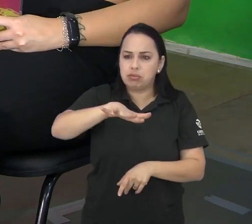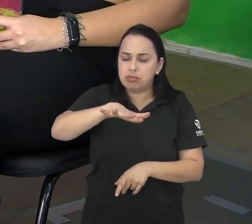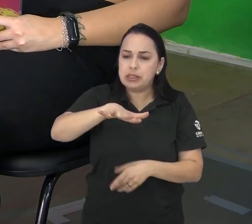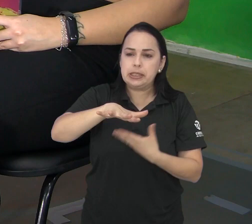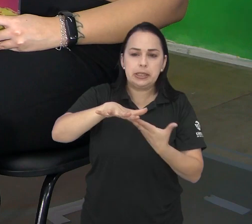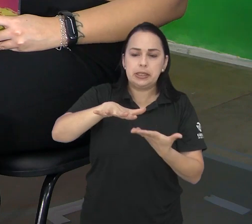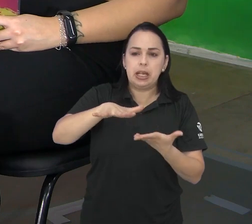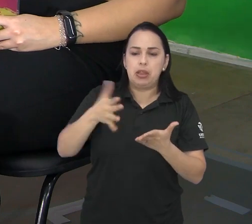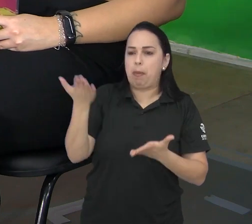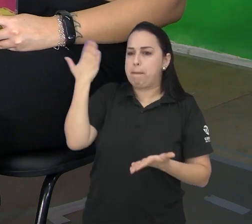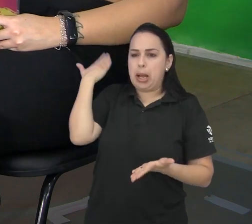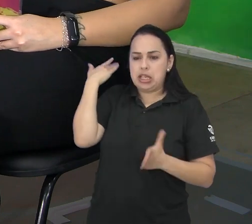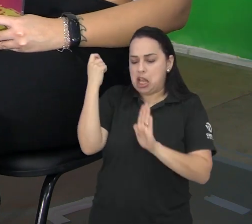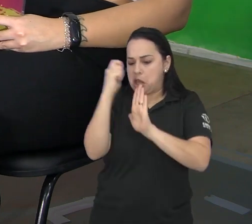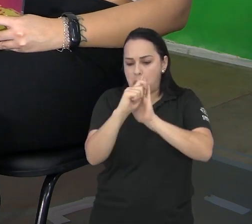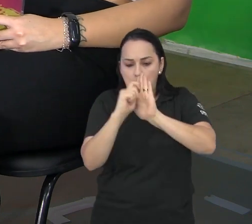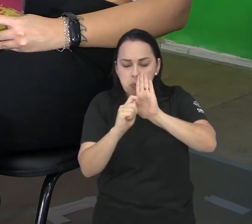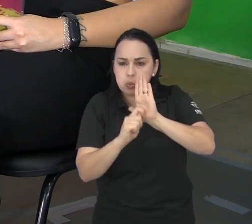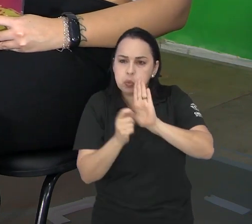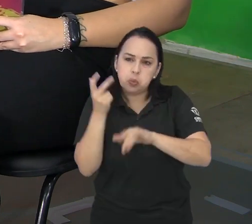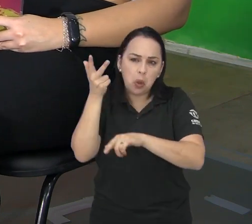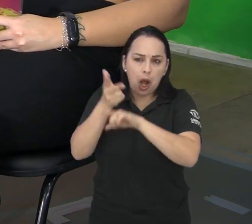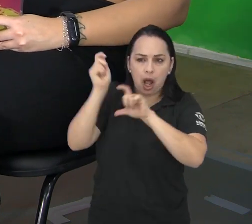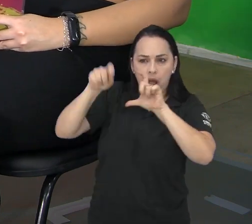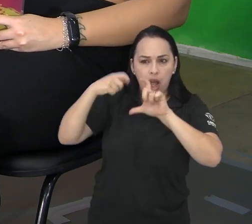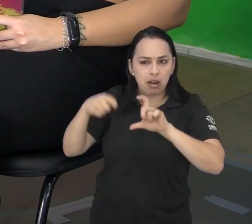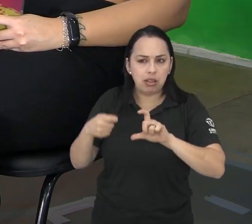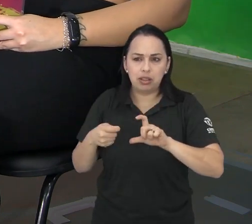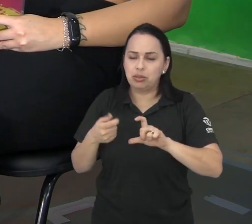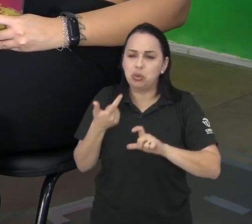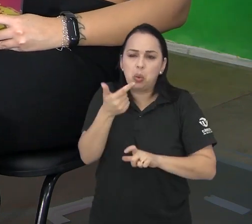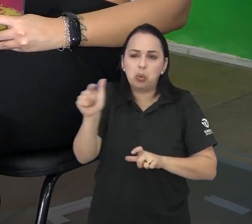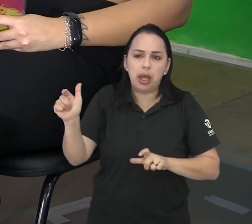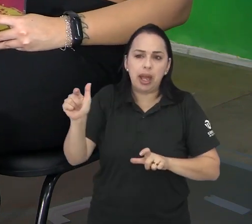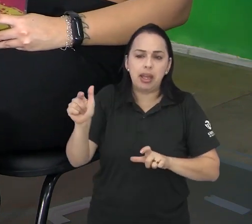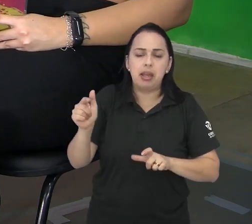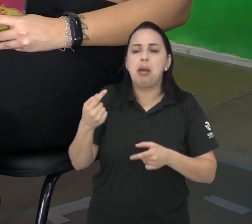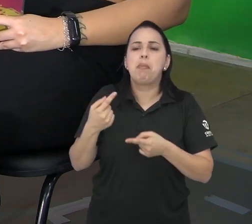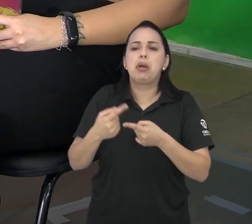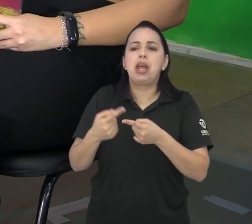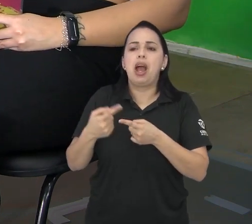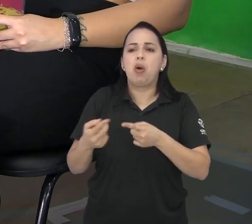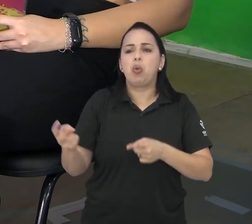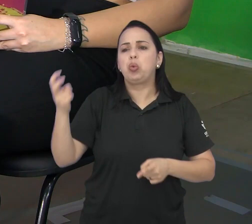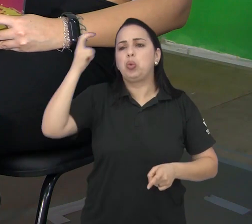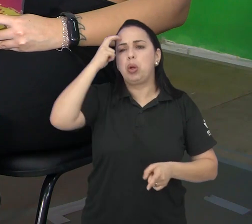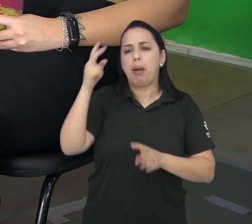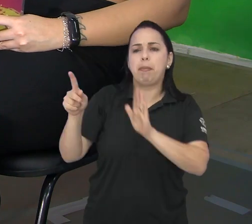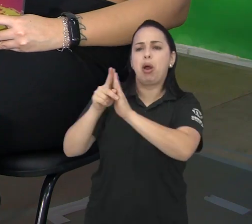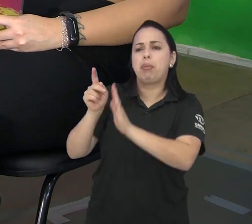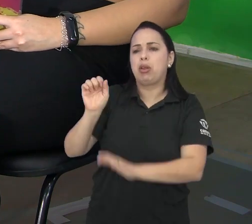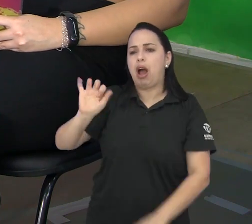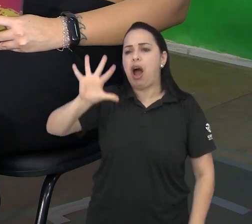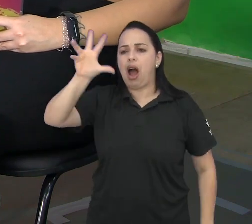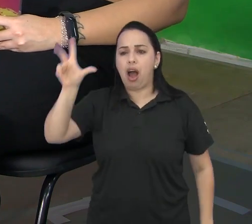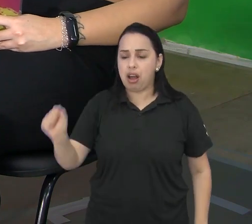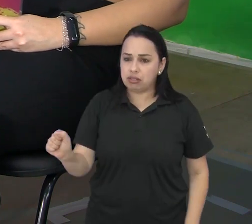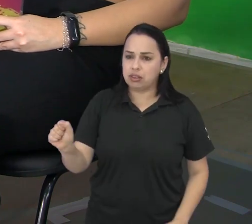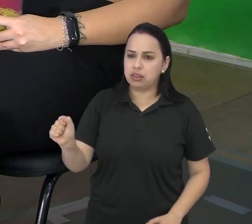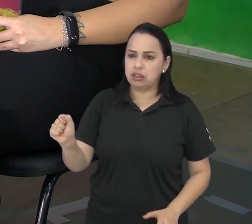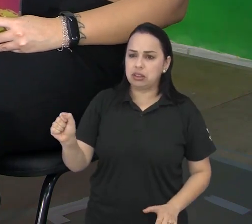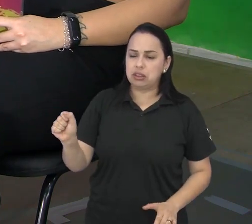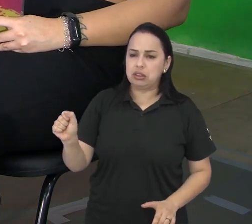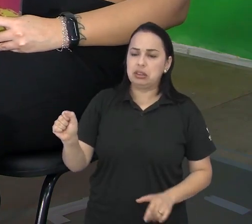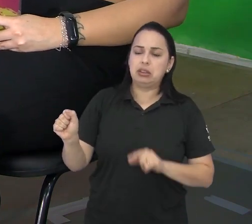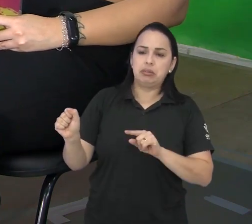não tinha registro sobre isso, por ser uma cultura lá do continente africano e tal. De repente, o que é